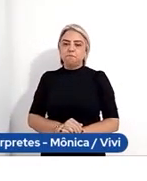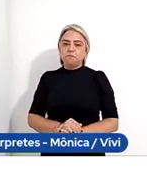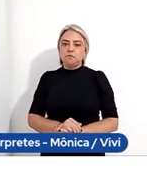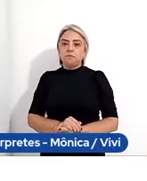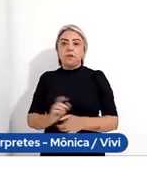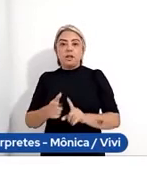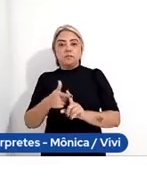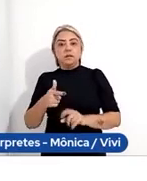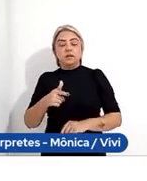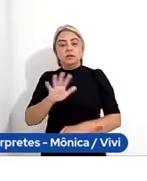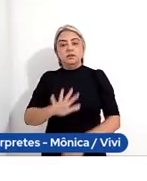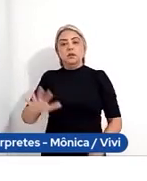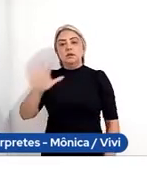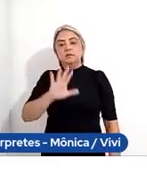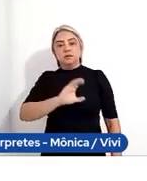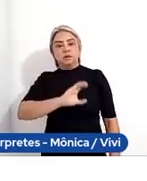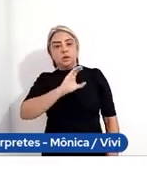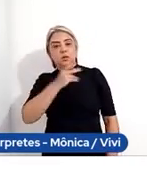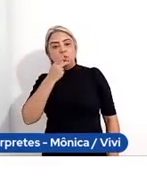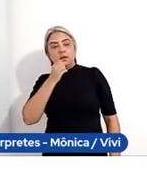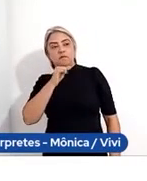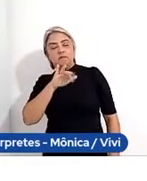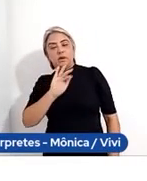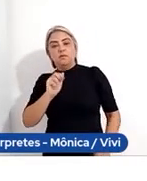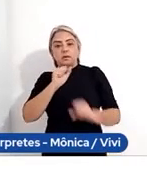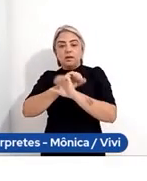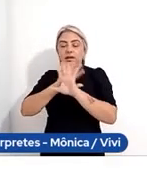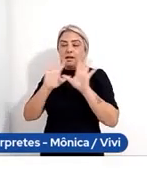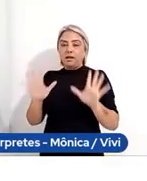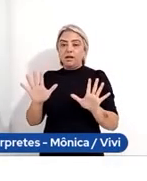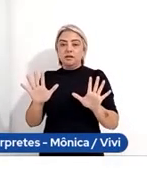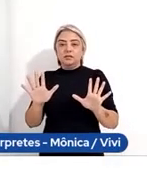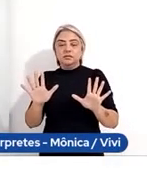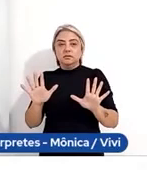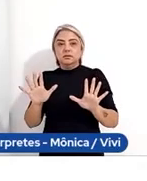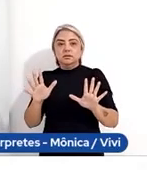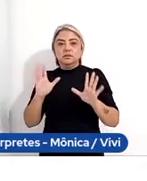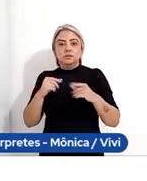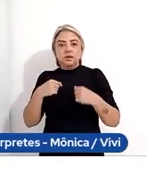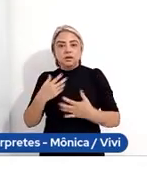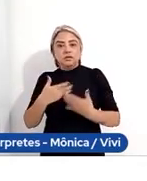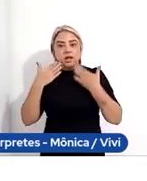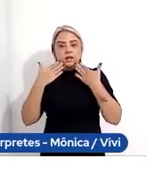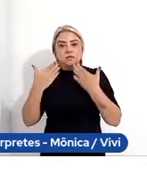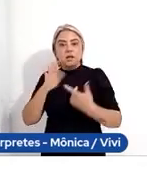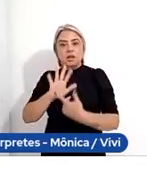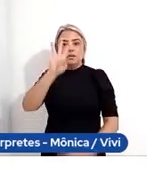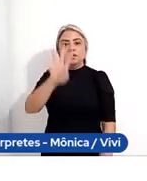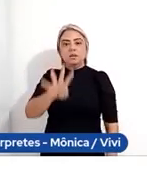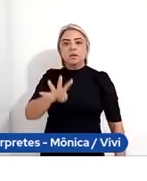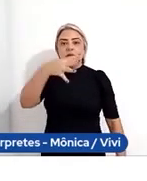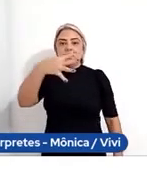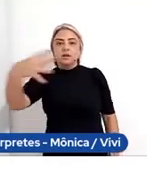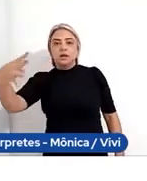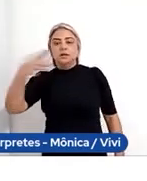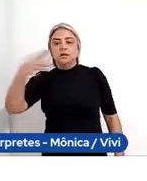dependência nacional, que a conselheira mencionou, ela fica muito clara, fica muito contundentemente expressa nesse gráfico aqui. Né? A gente